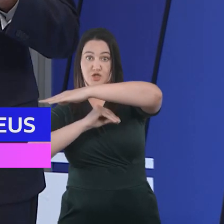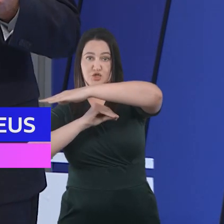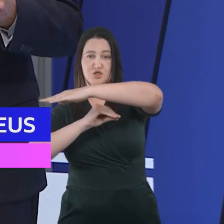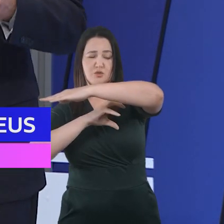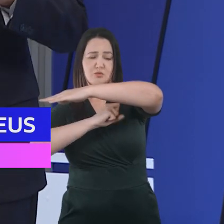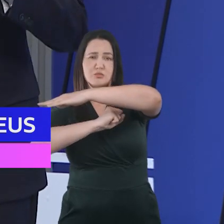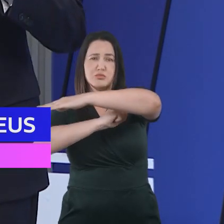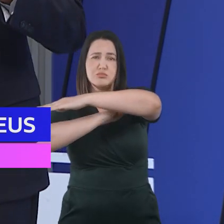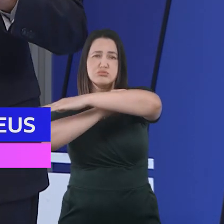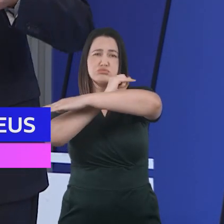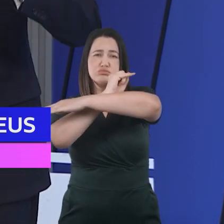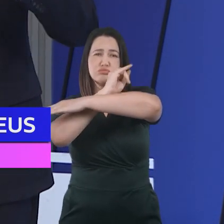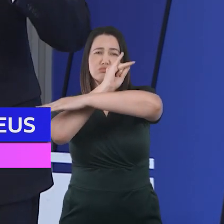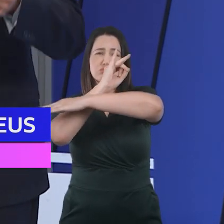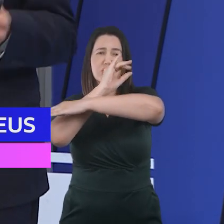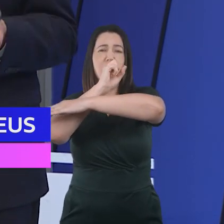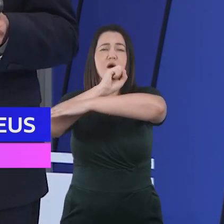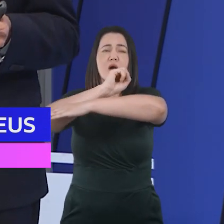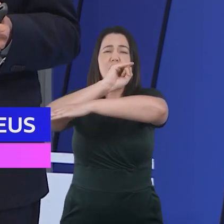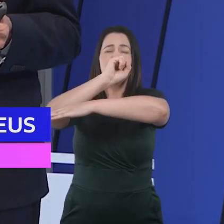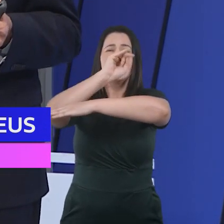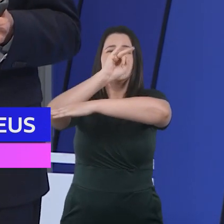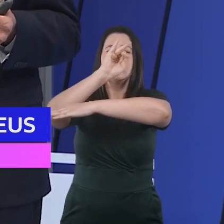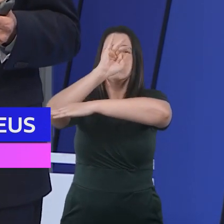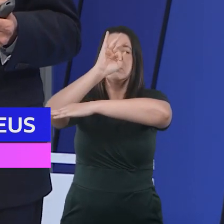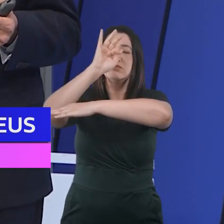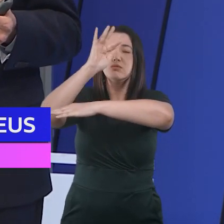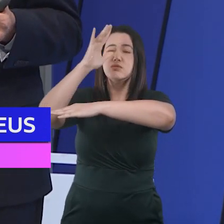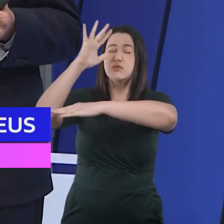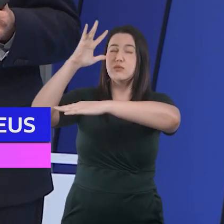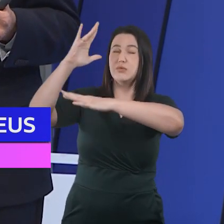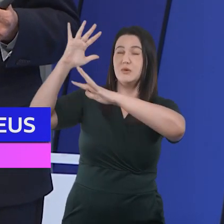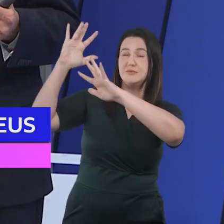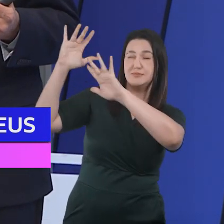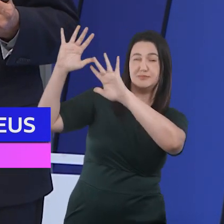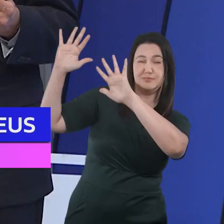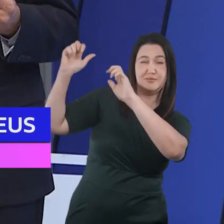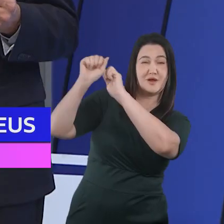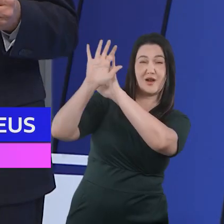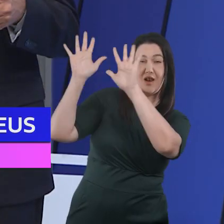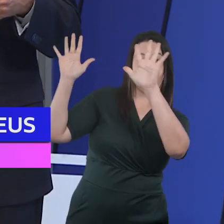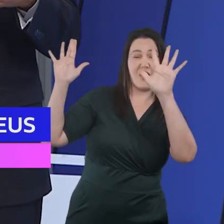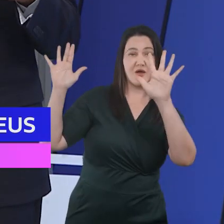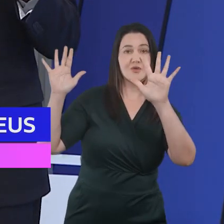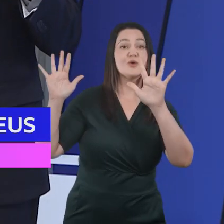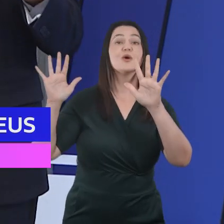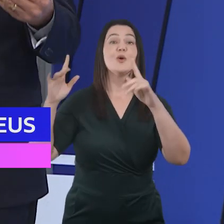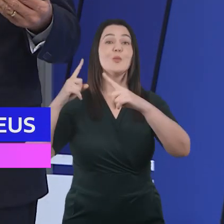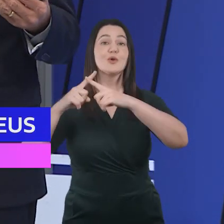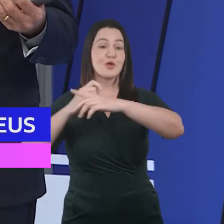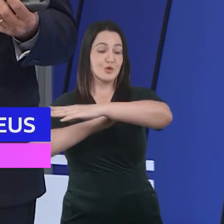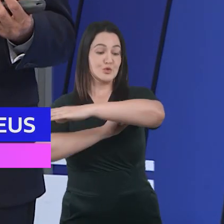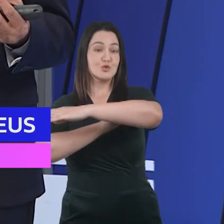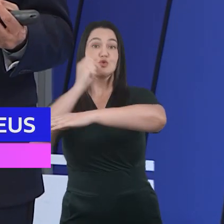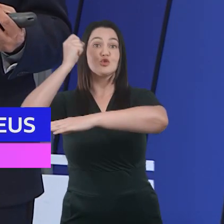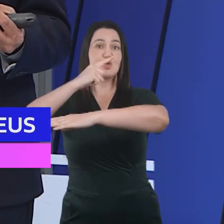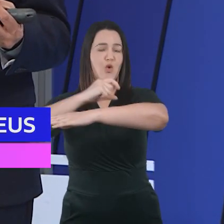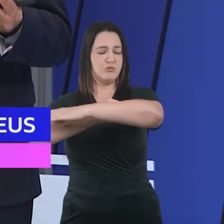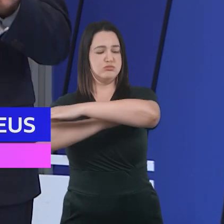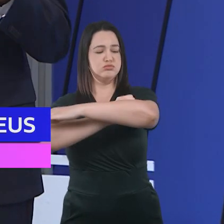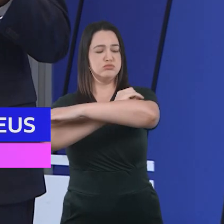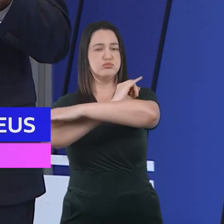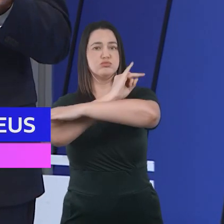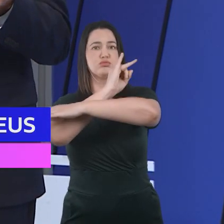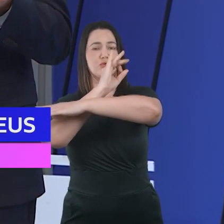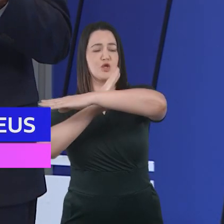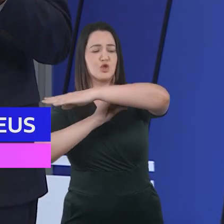vai pouco a pouco clareando. A luz do sol vai fazendo com que a escuridão se vá e a